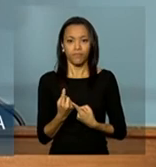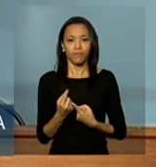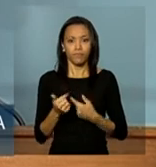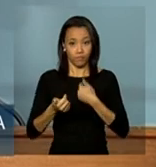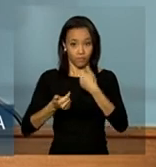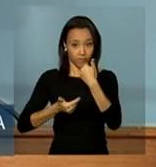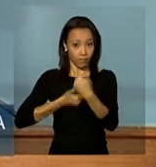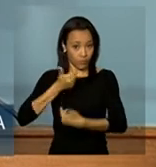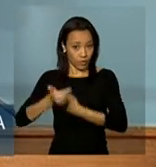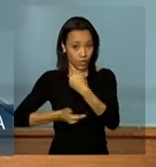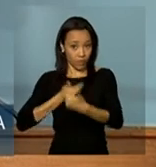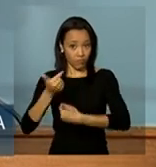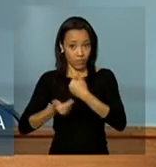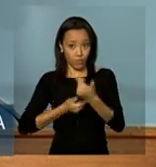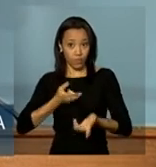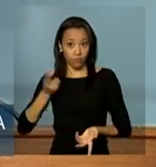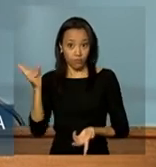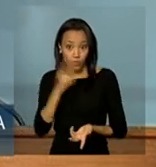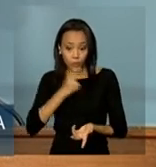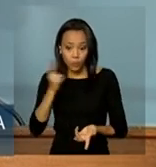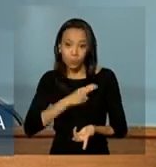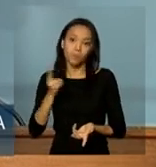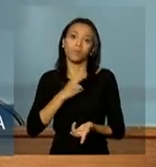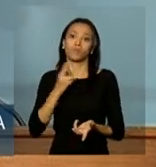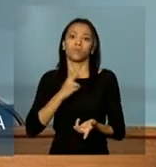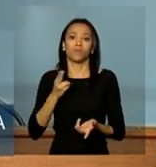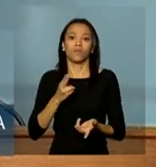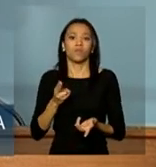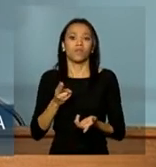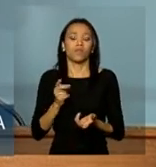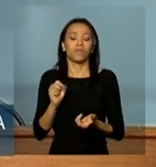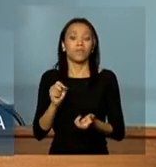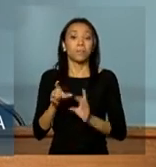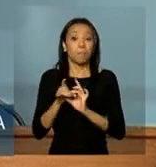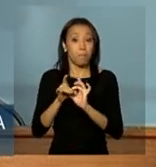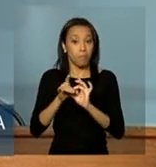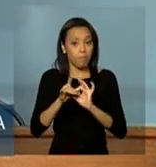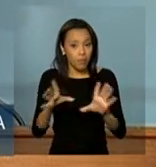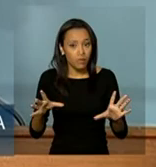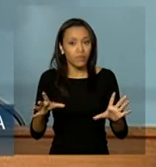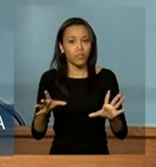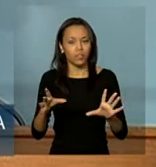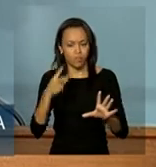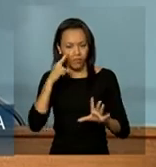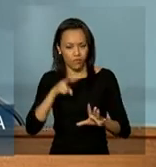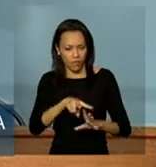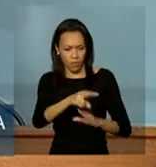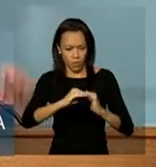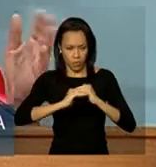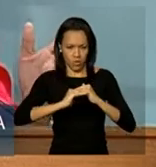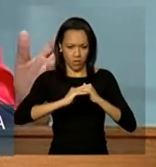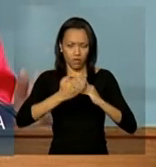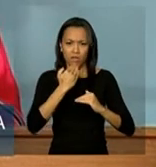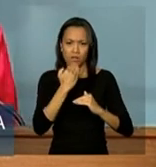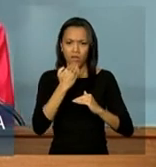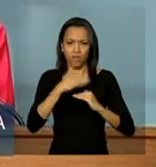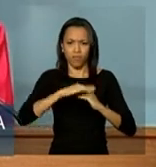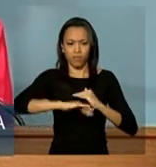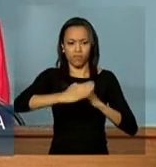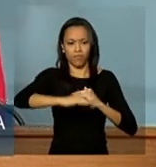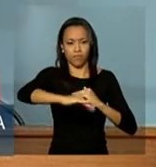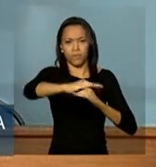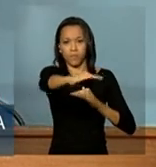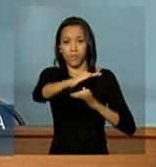ação imediata, uma ação que permite passar por uma estrada vicinal, abrir uma